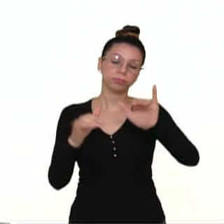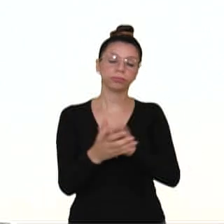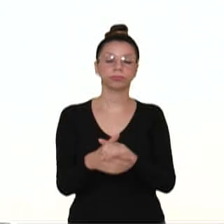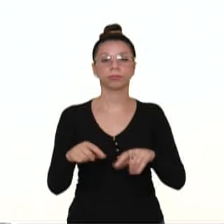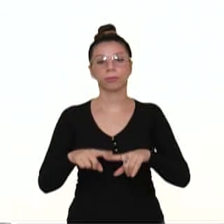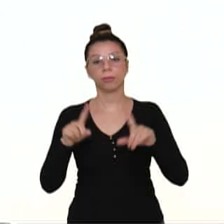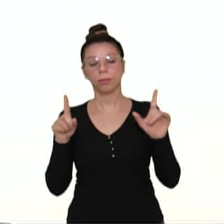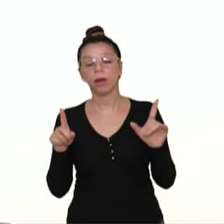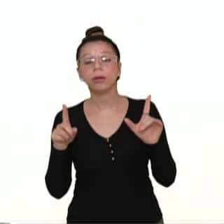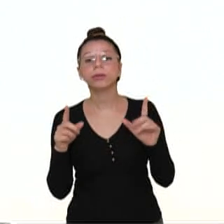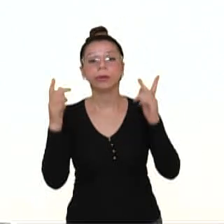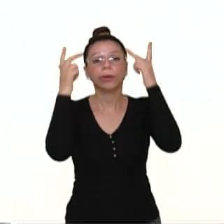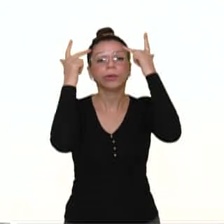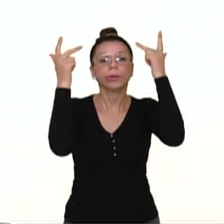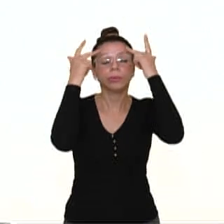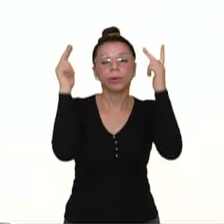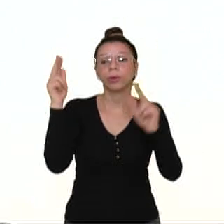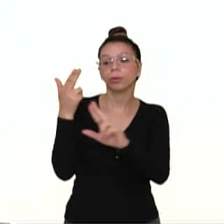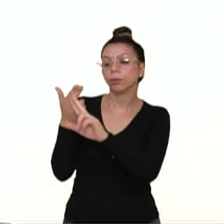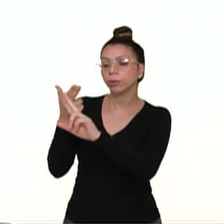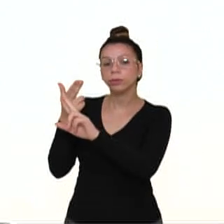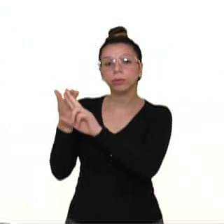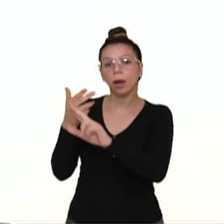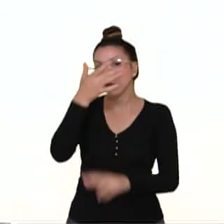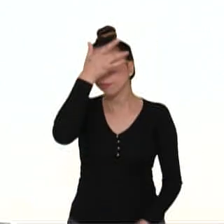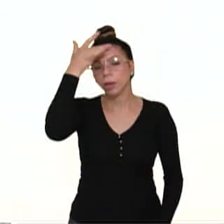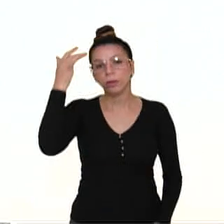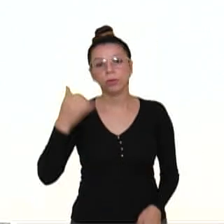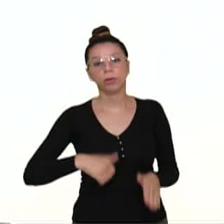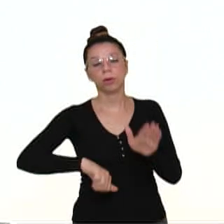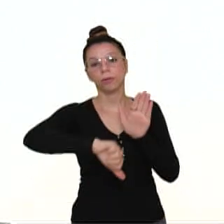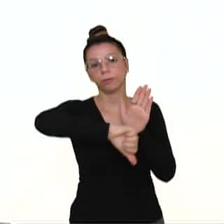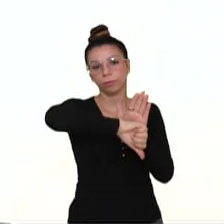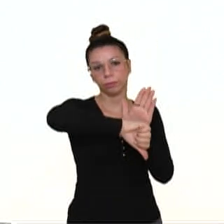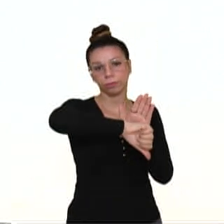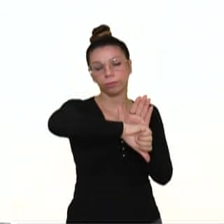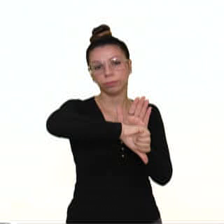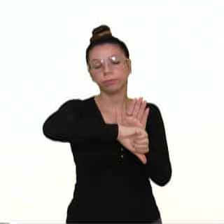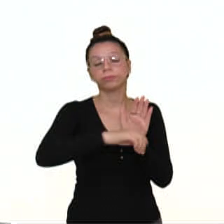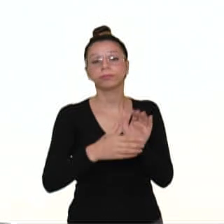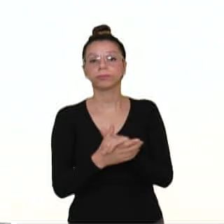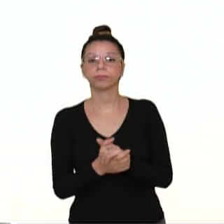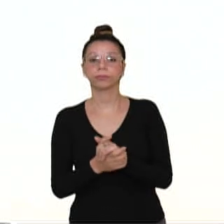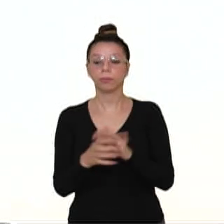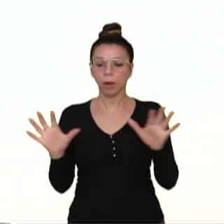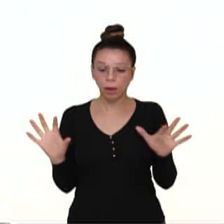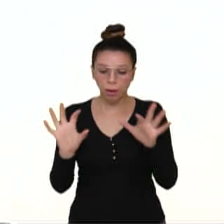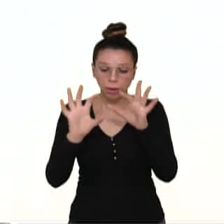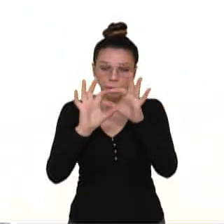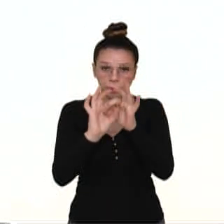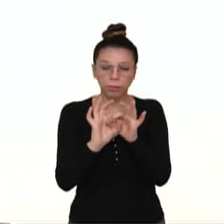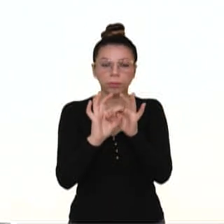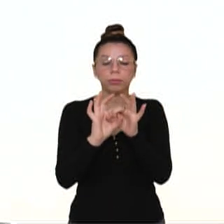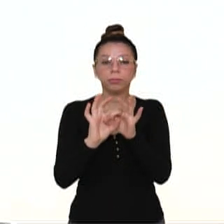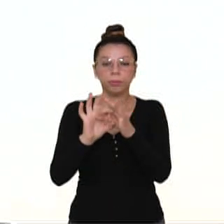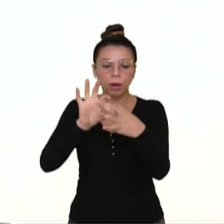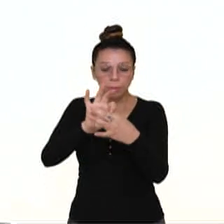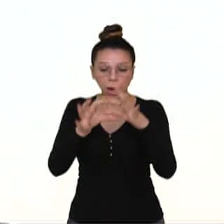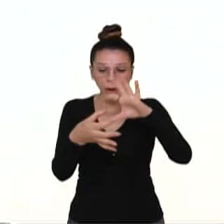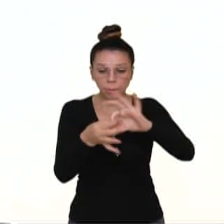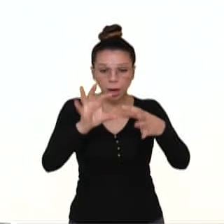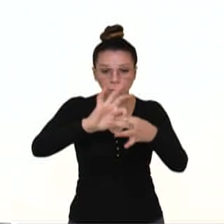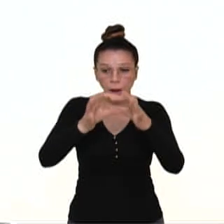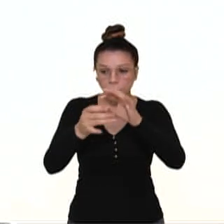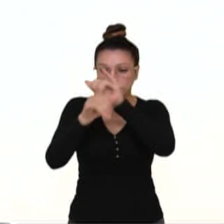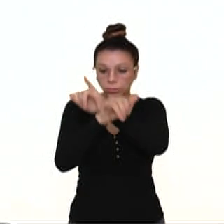Infelizmente, é muito comum o uso das primeiras vítimas como uma espécie de elo para compor uma corrente